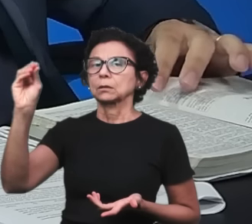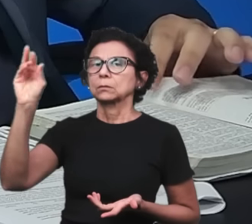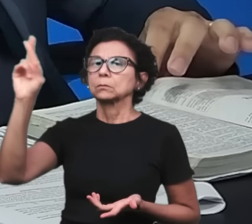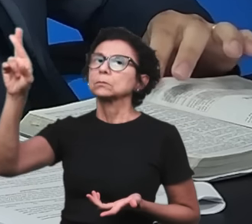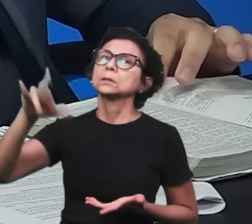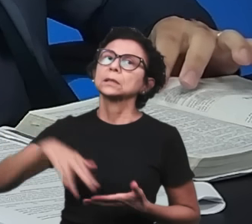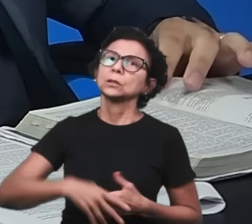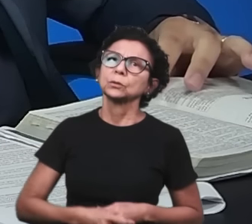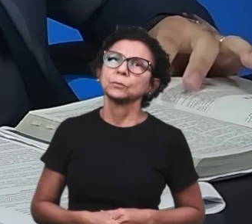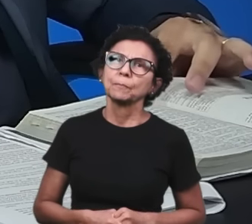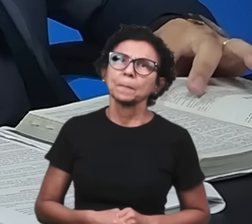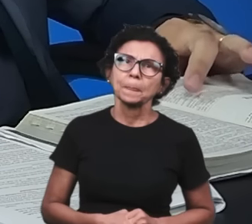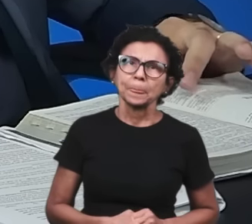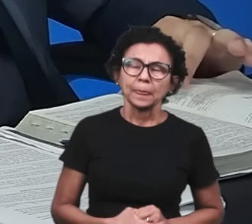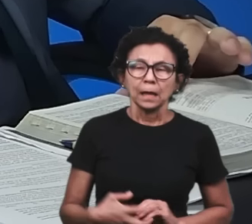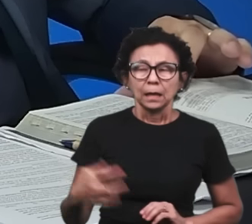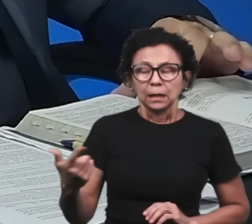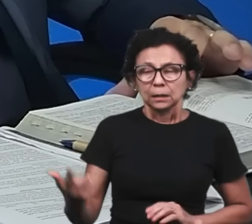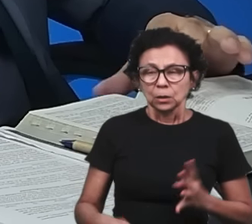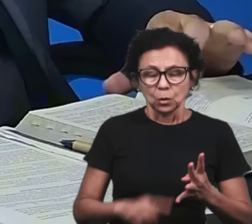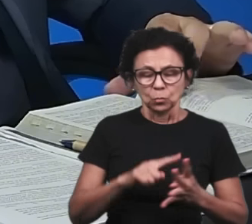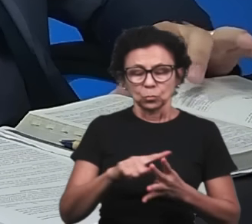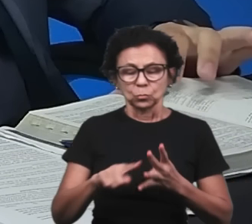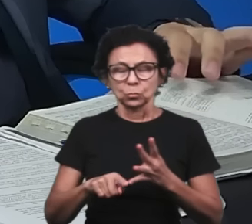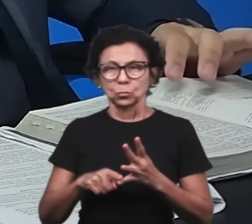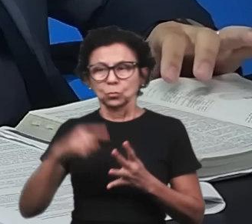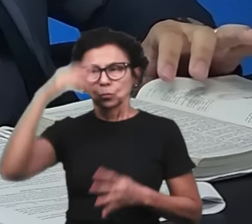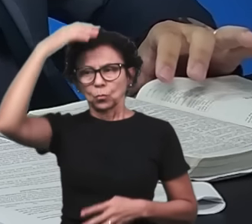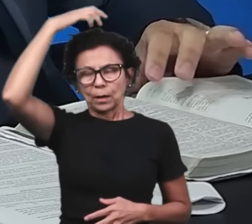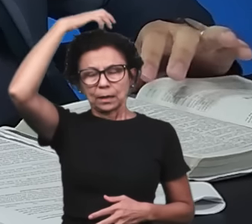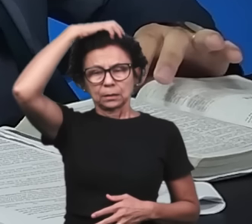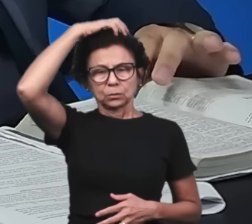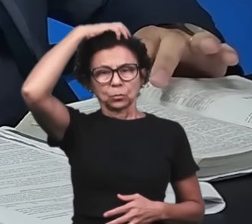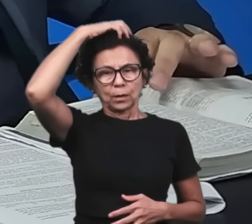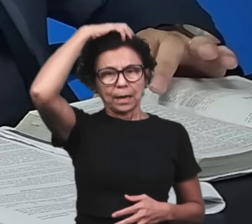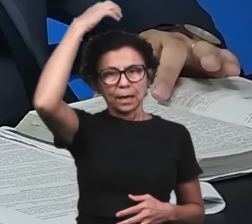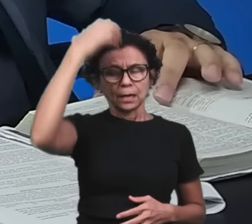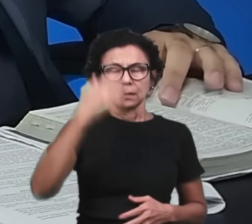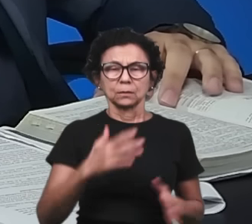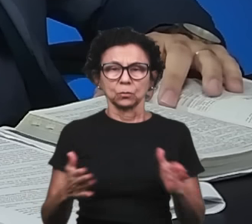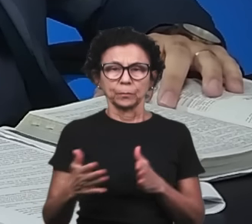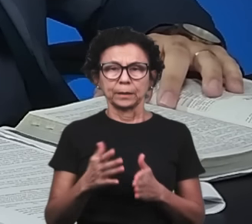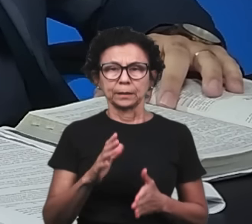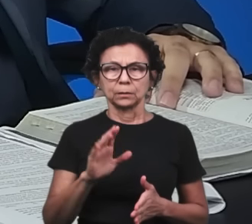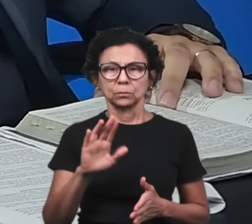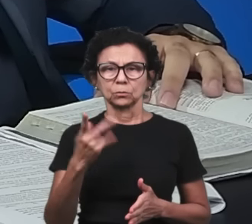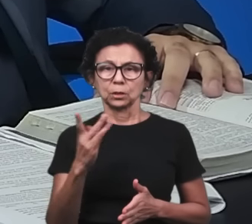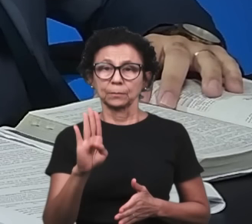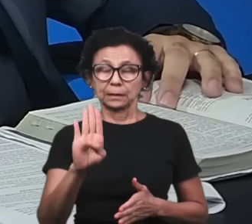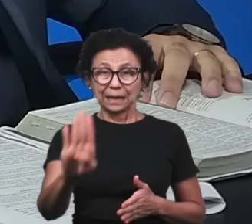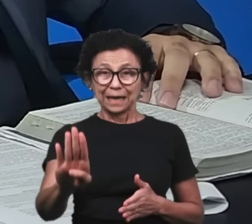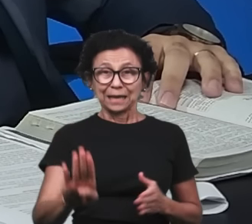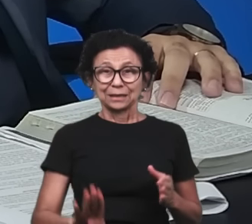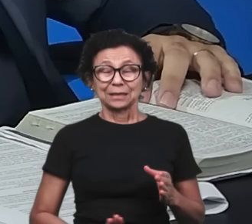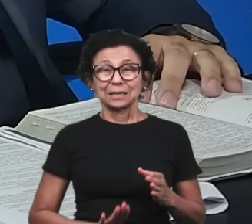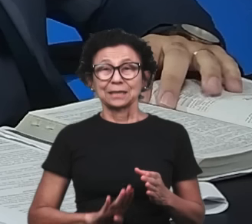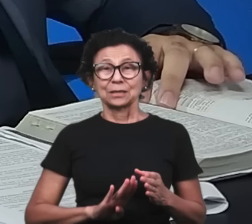mal conduzido, porque os últimos 4 reis da época de Abacuque, eles foram reis perversos, reis que